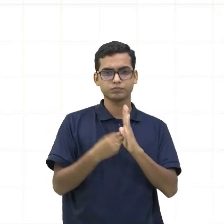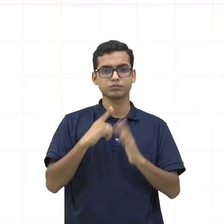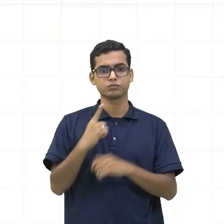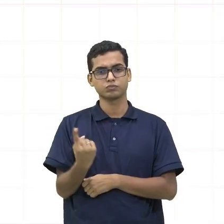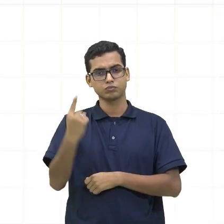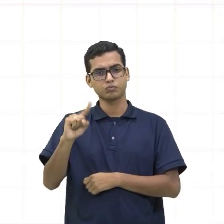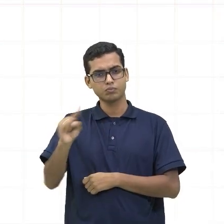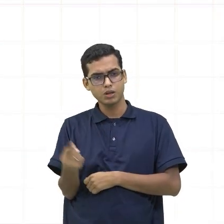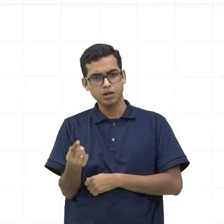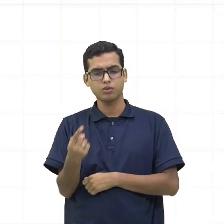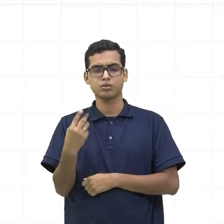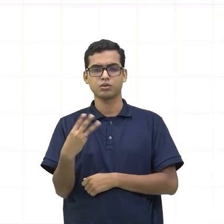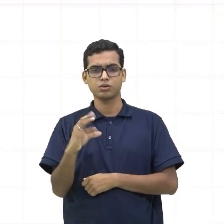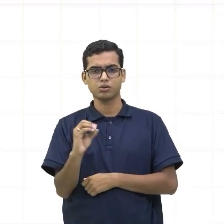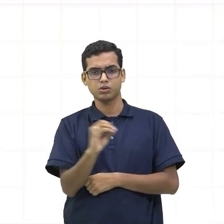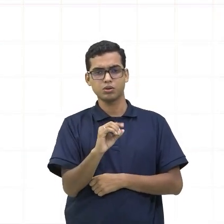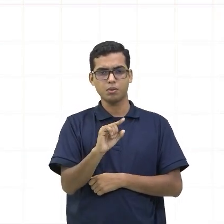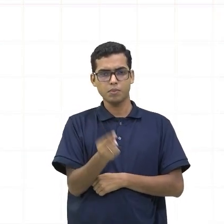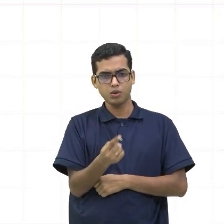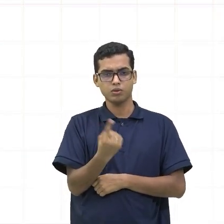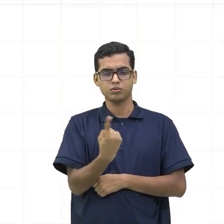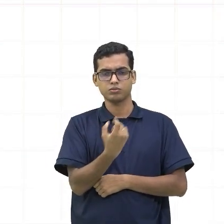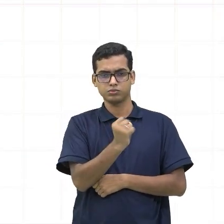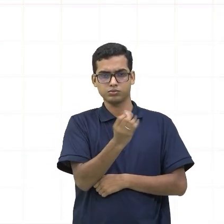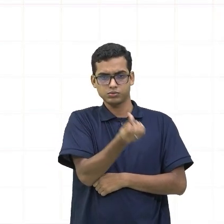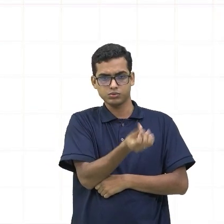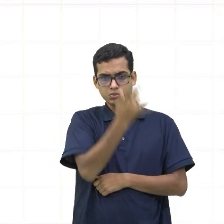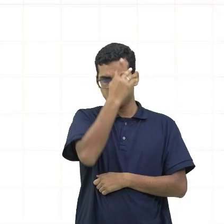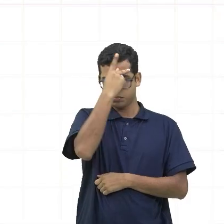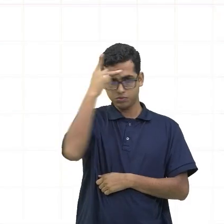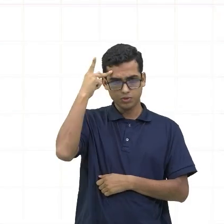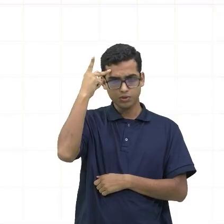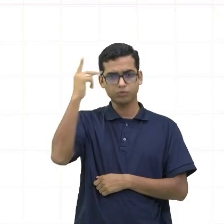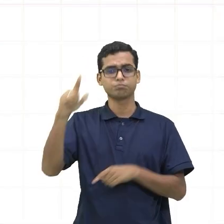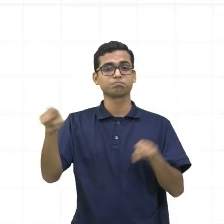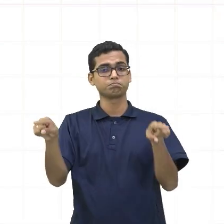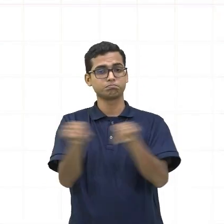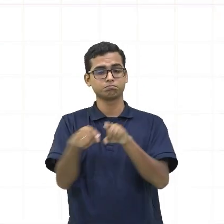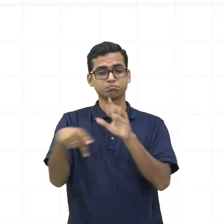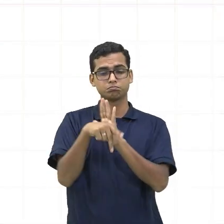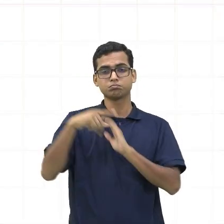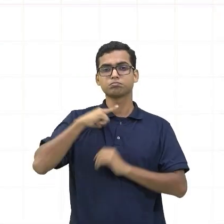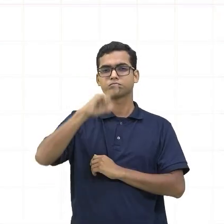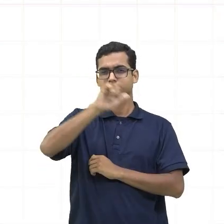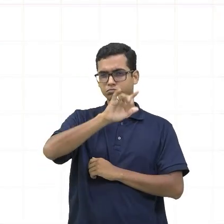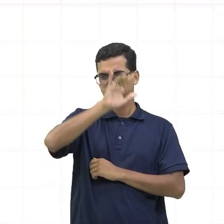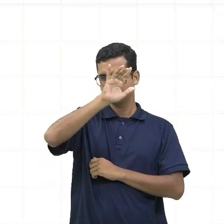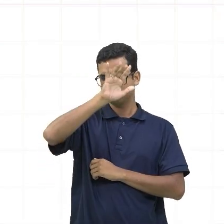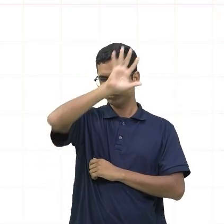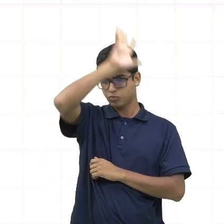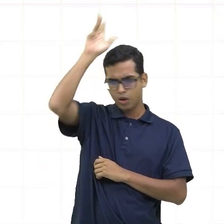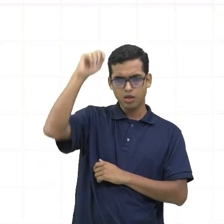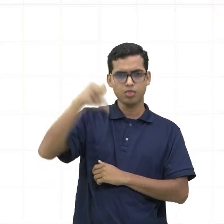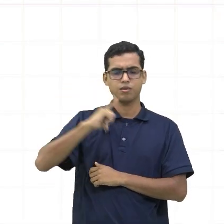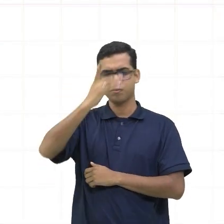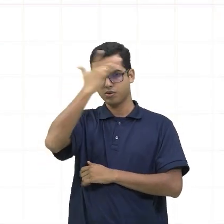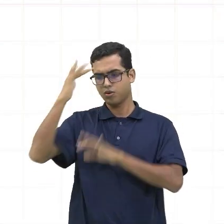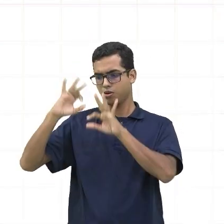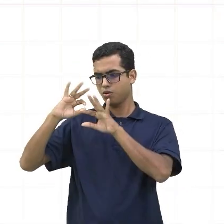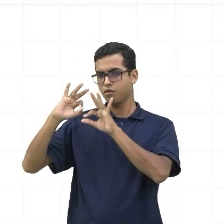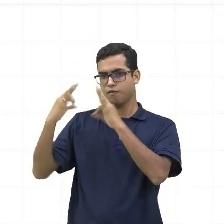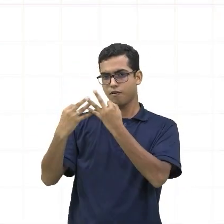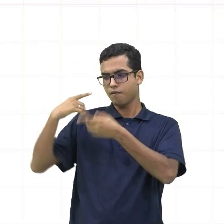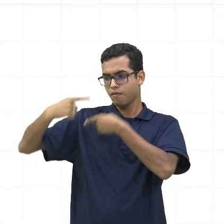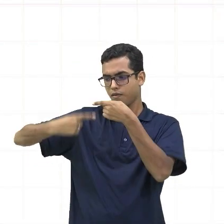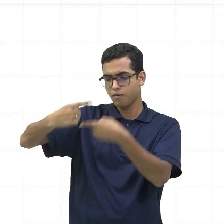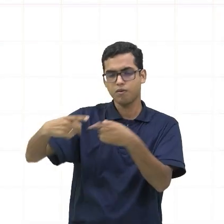1.330.186 pessoas. Então, o Amazonas ele também abriga aí, essa população que são descendentes, as pessoas que